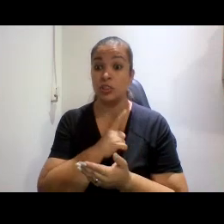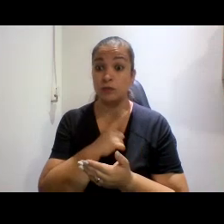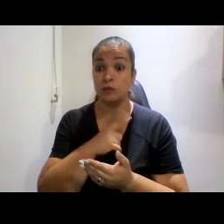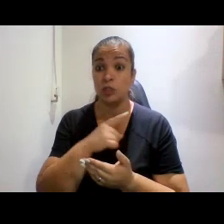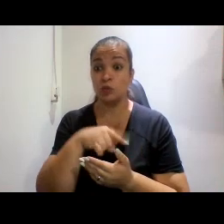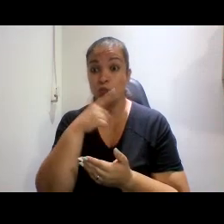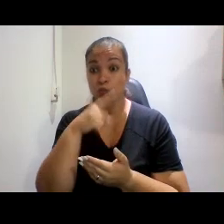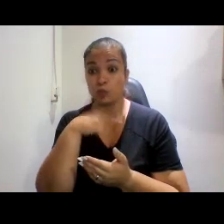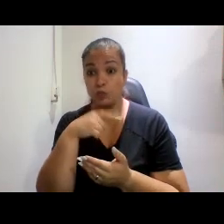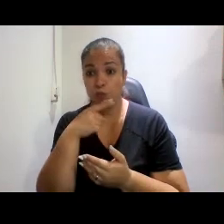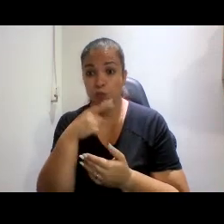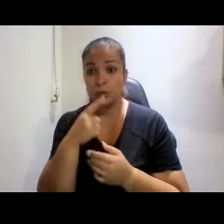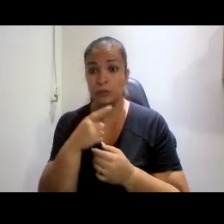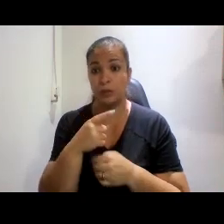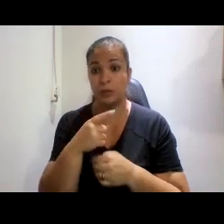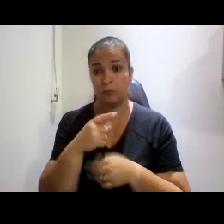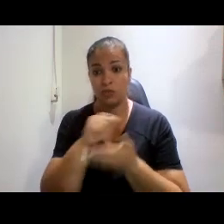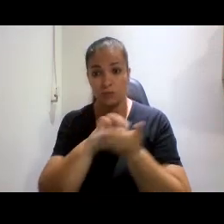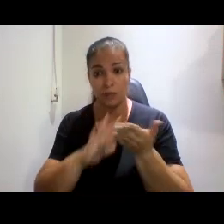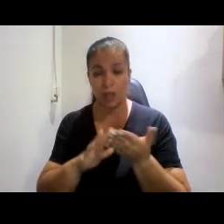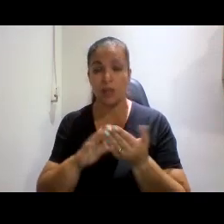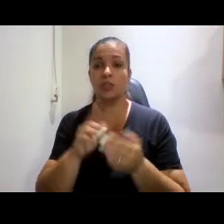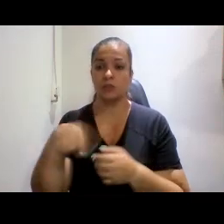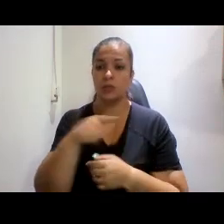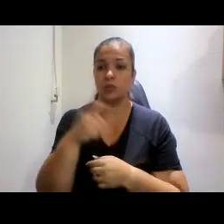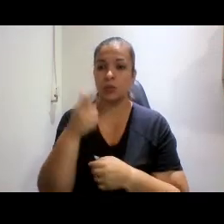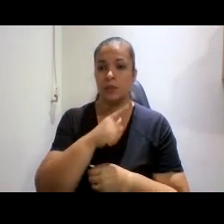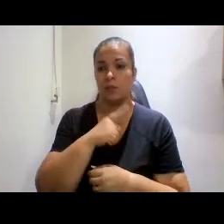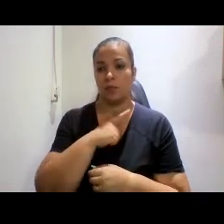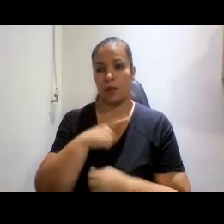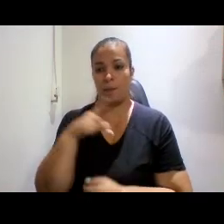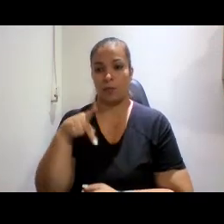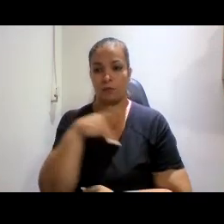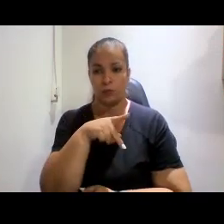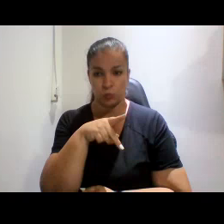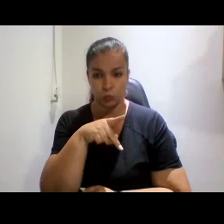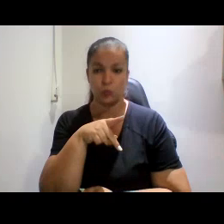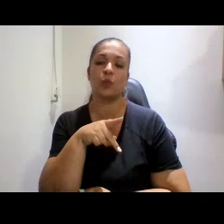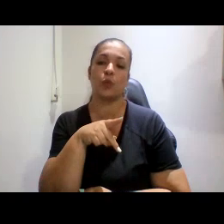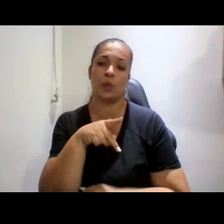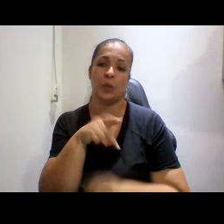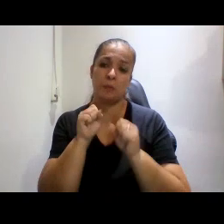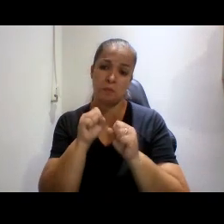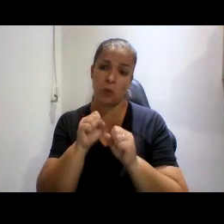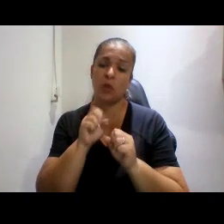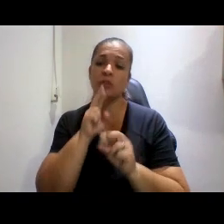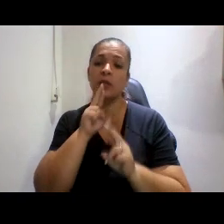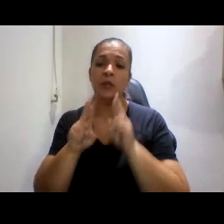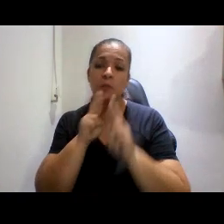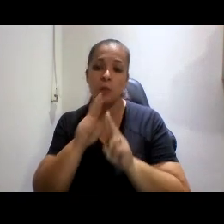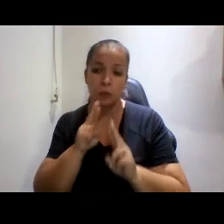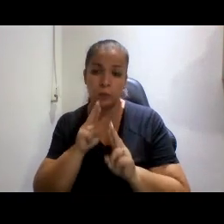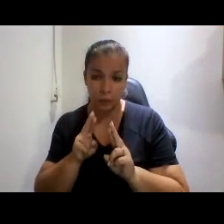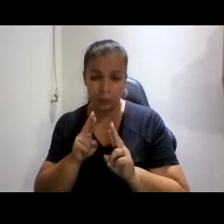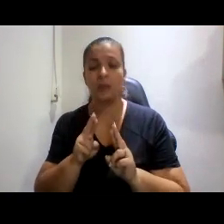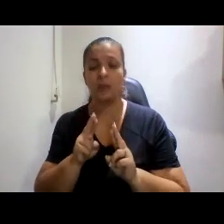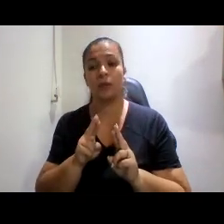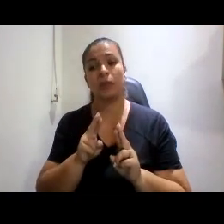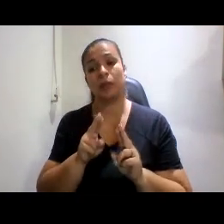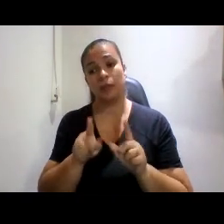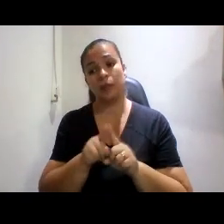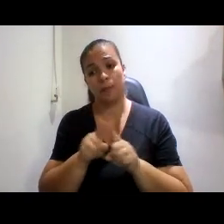hora de fazer a atividade, tenham um professor que possa responder as questões para vocês, além dos tutores,